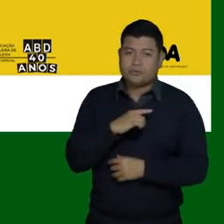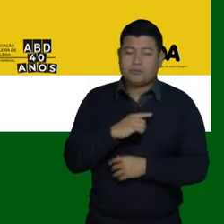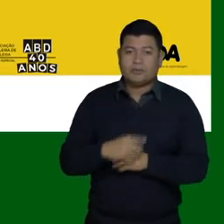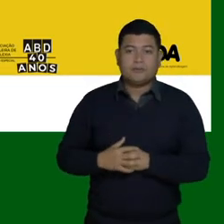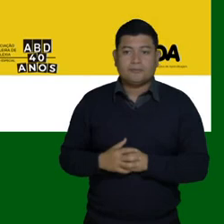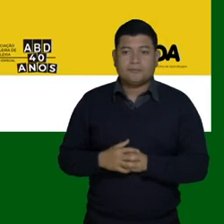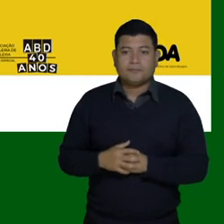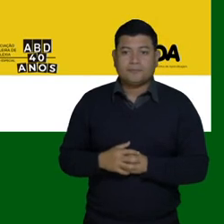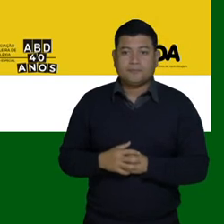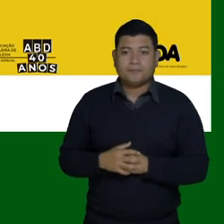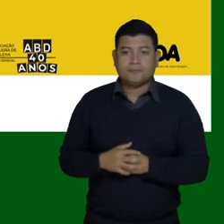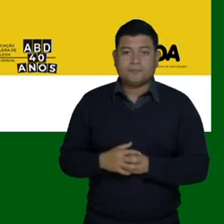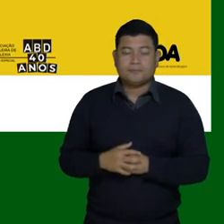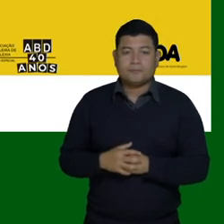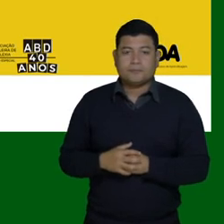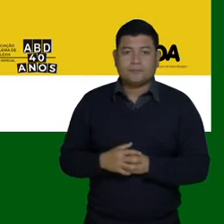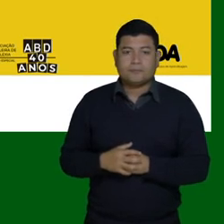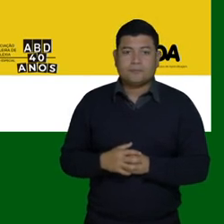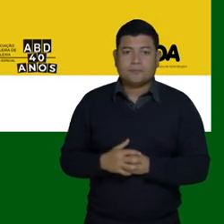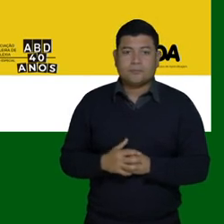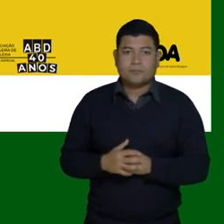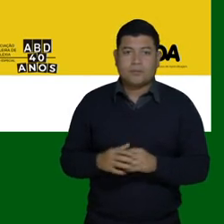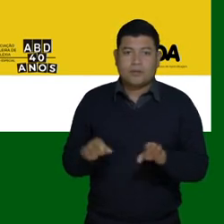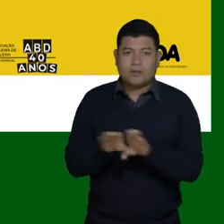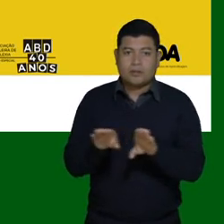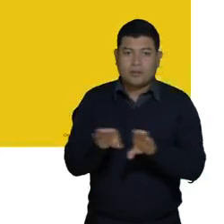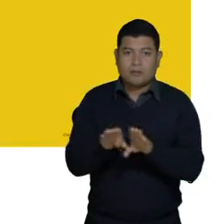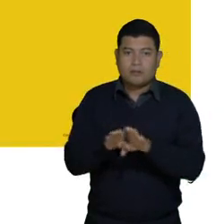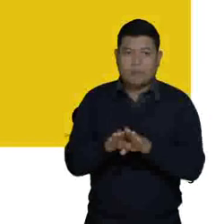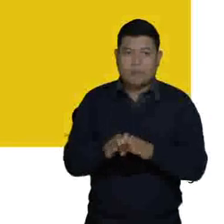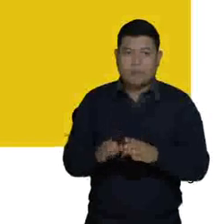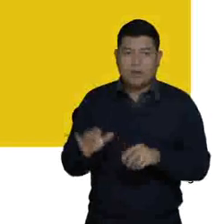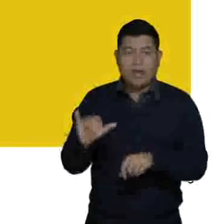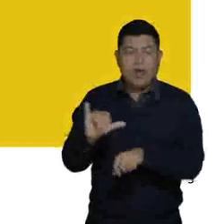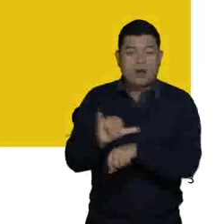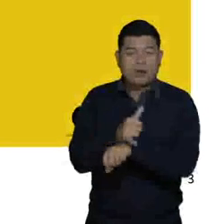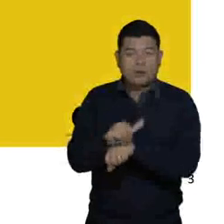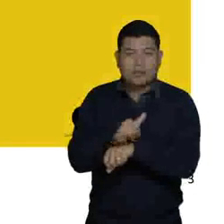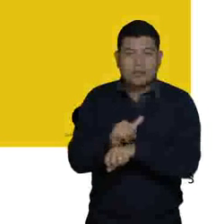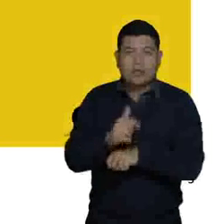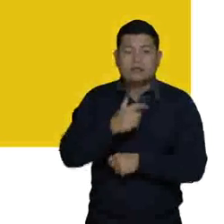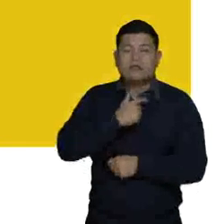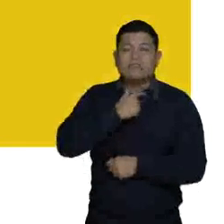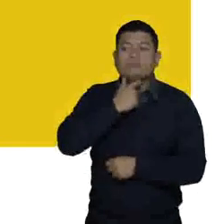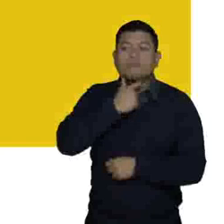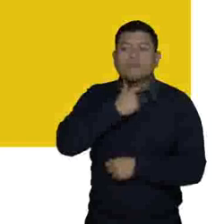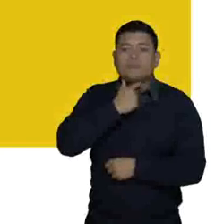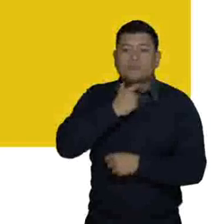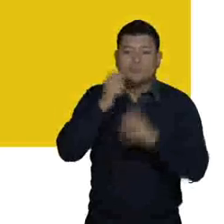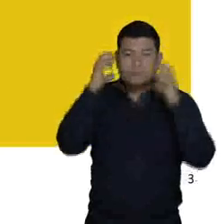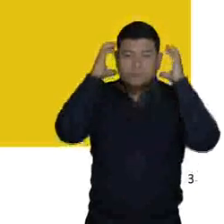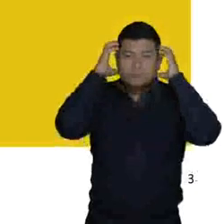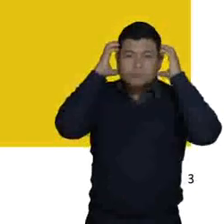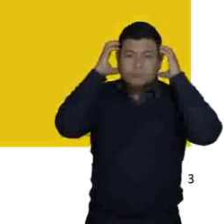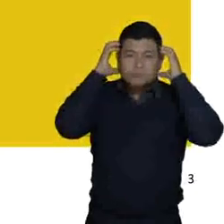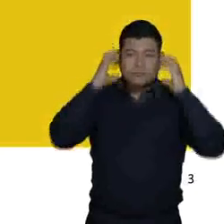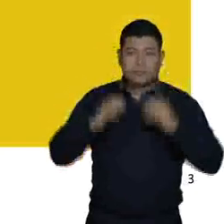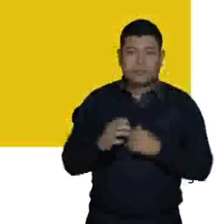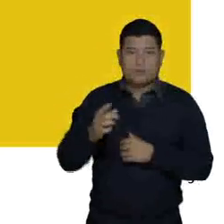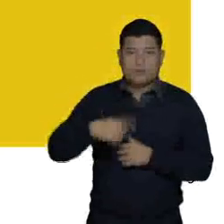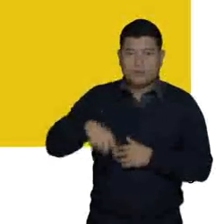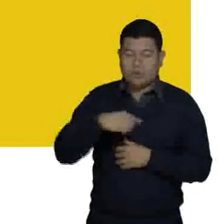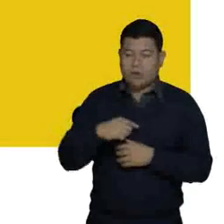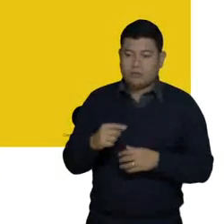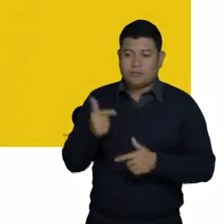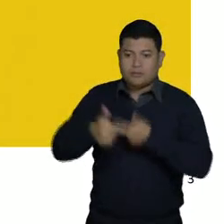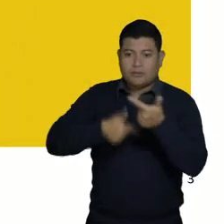aprendizagem e o método fônico né não sei assim a gente vê a gente que trabalha pelo menos na BD que é a